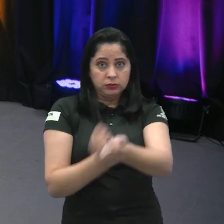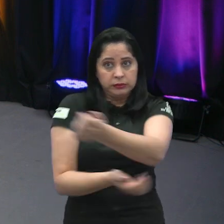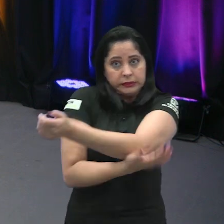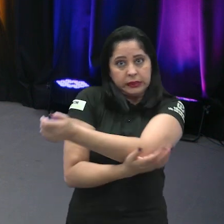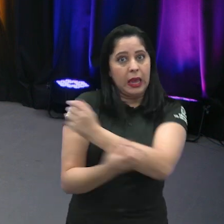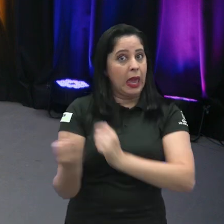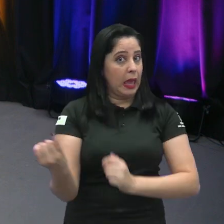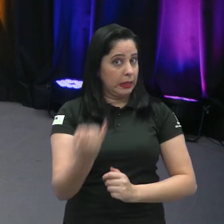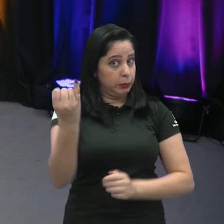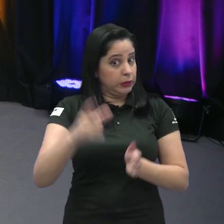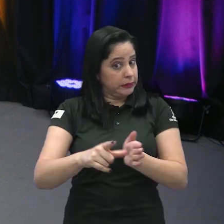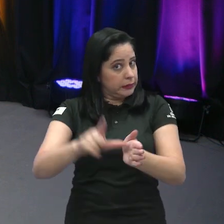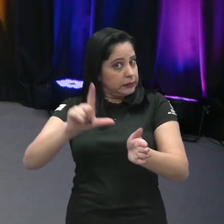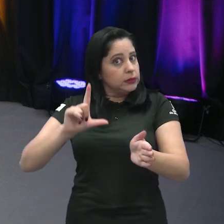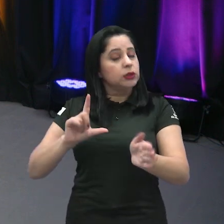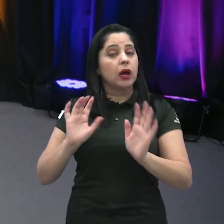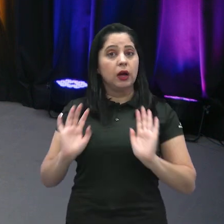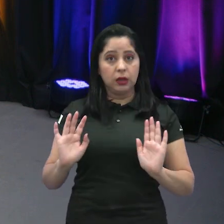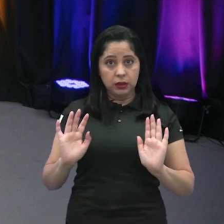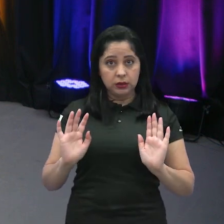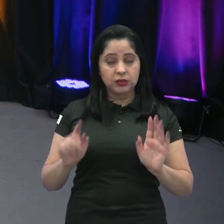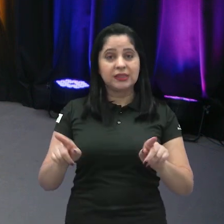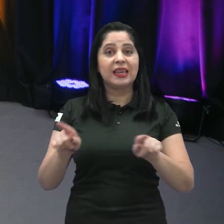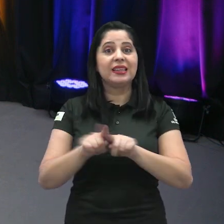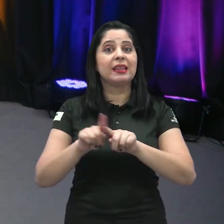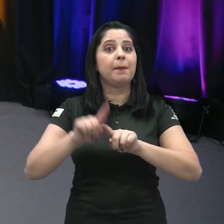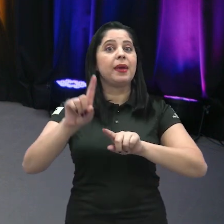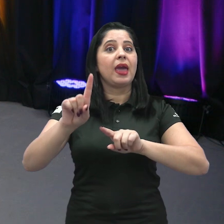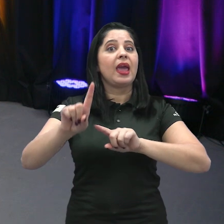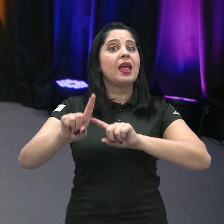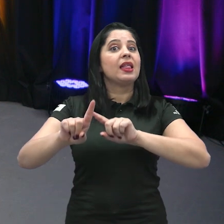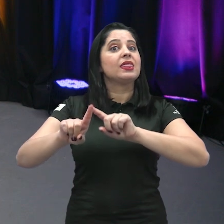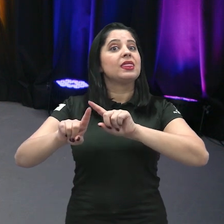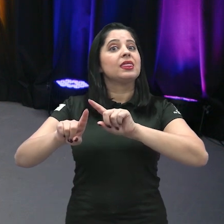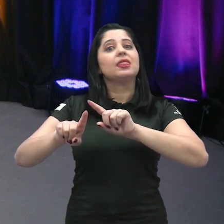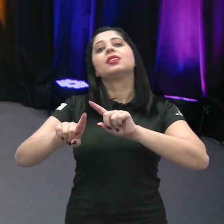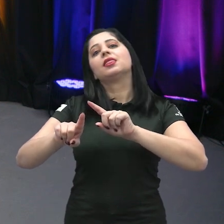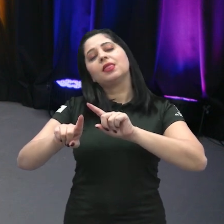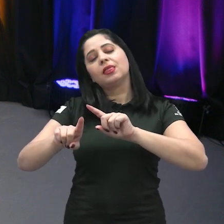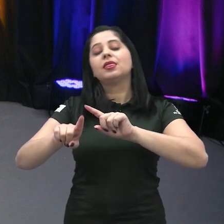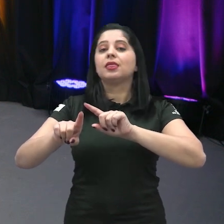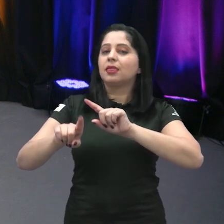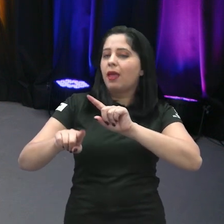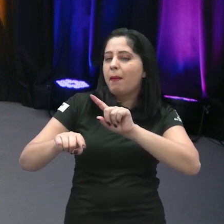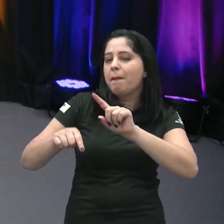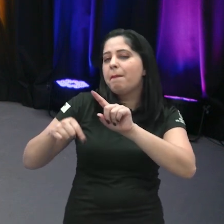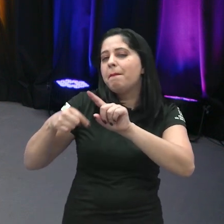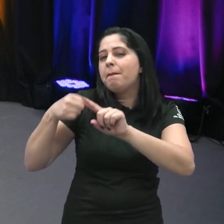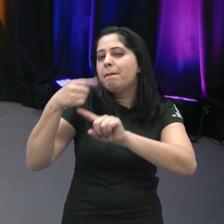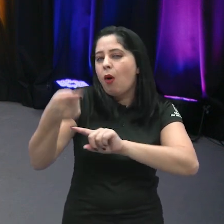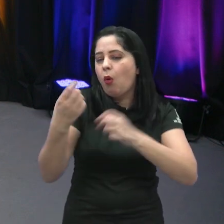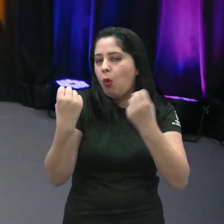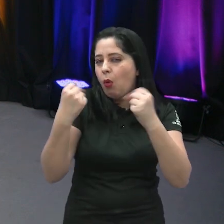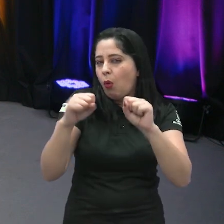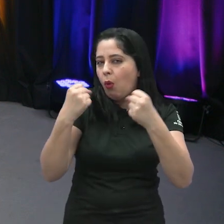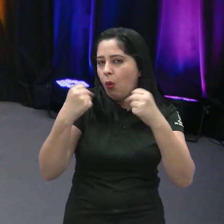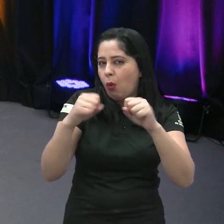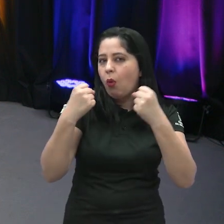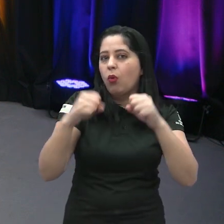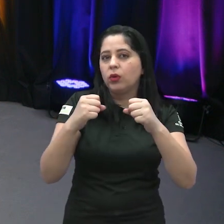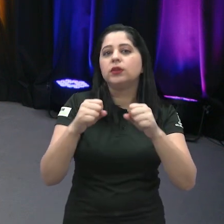muito importante antes da atividade física e também que dizem que não é muito importante, mas